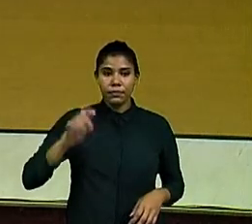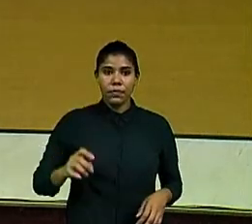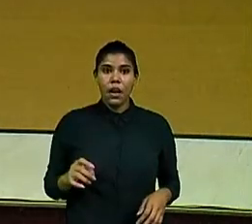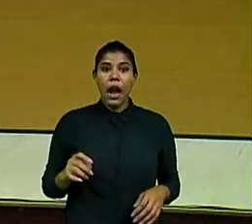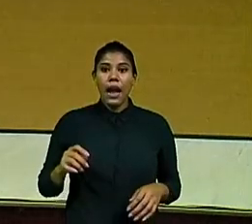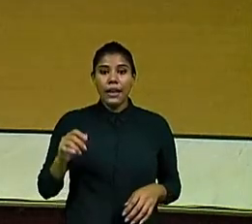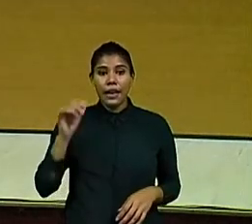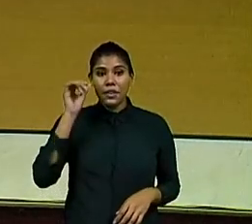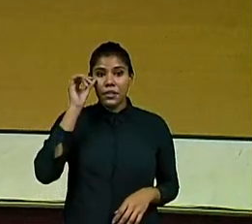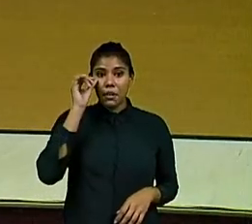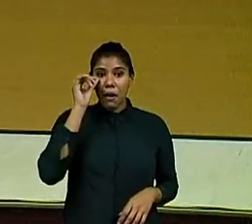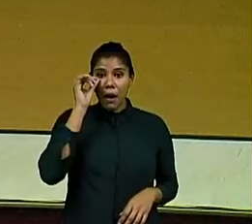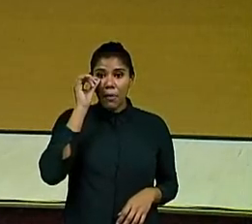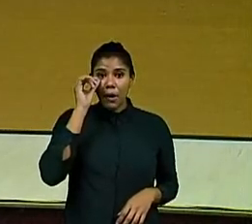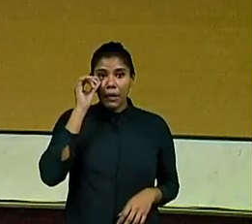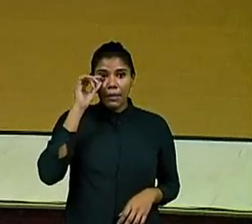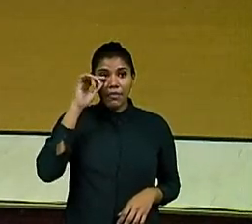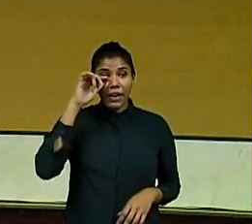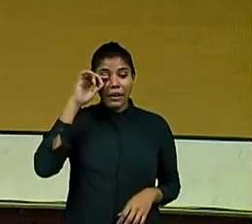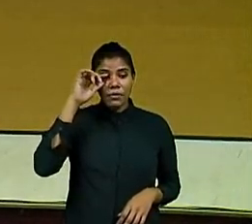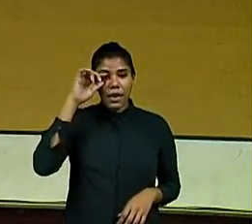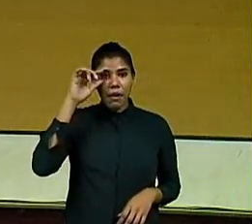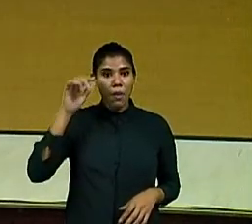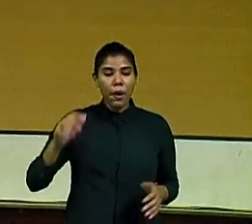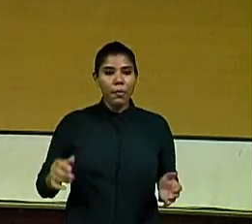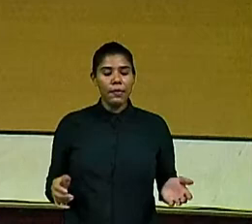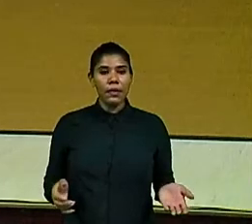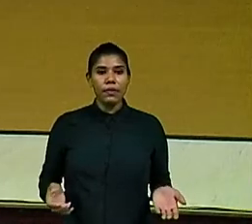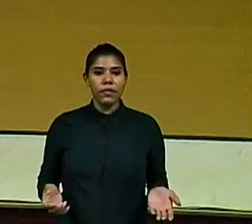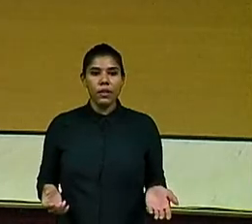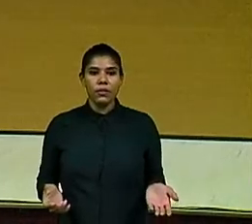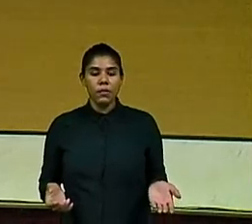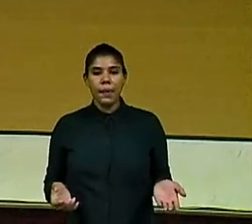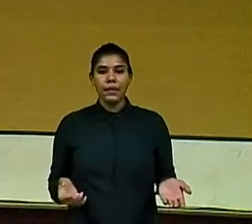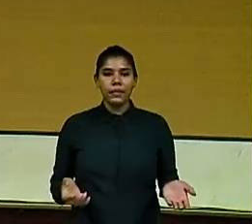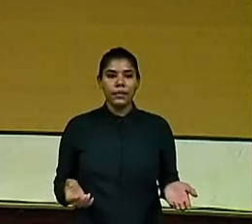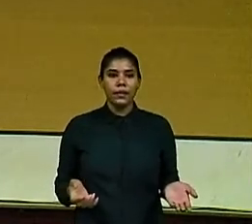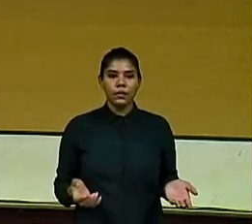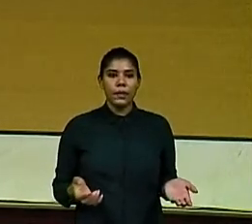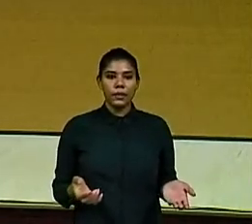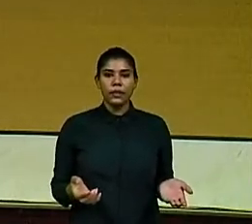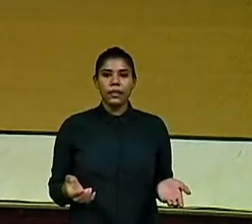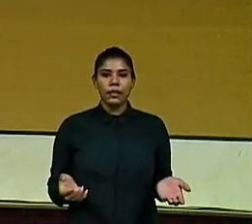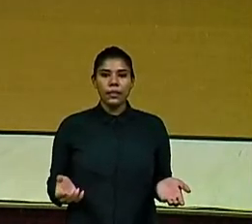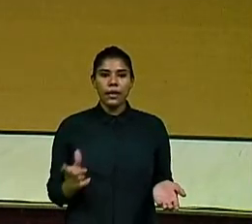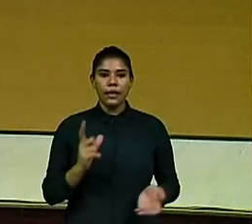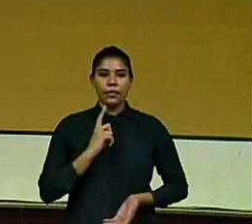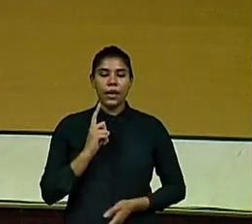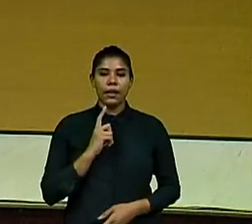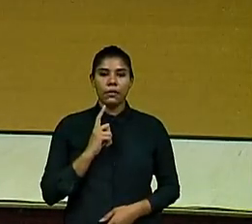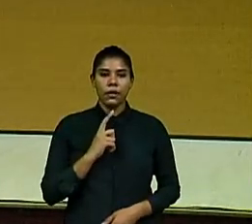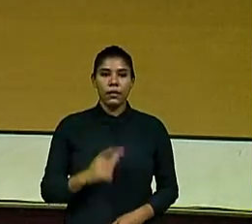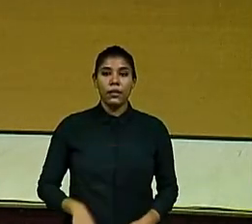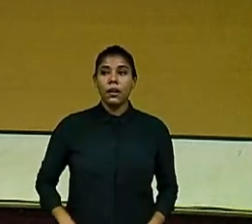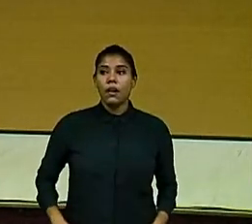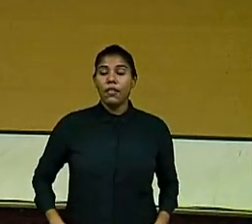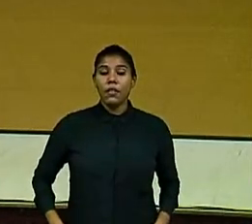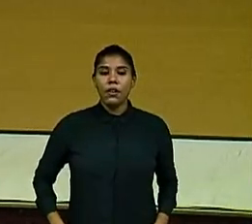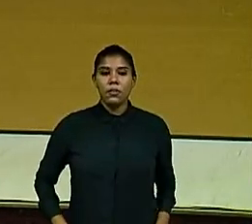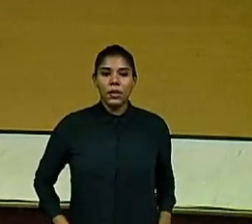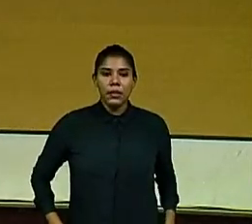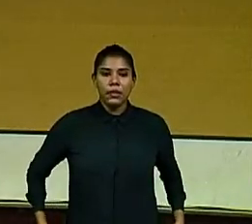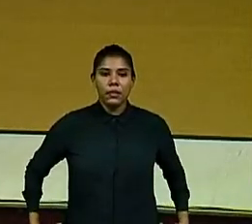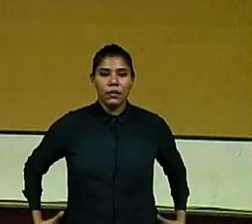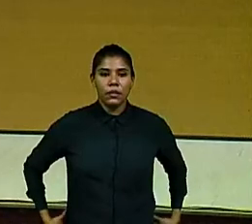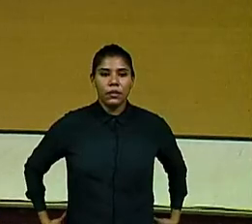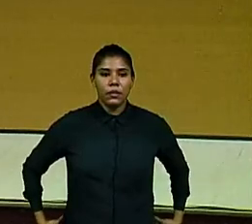cada Gene que o ser humano consegue cortar para estudar tem uma enzima de restrição diferente então eu não